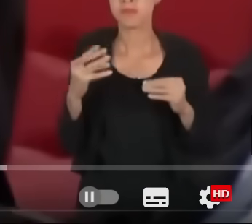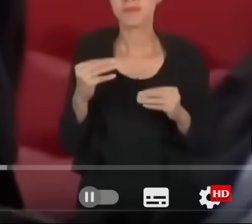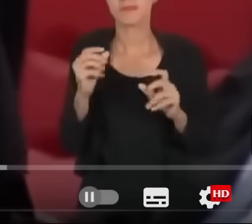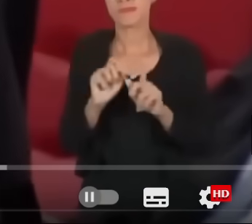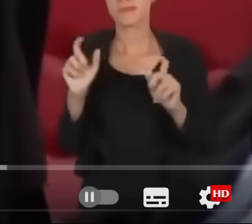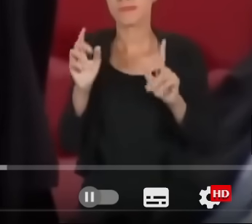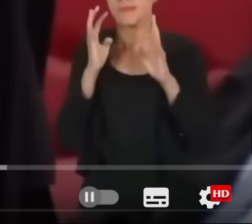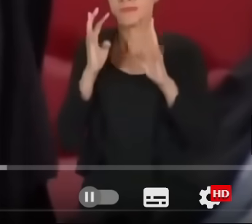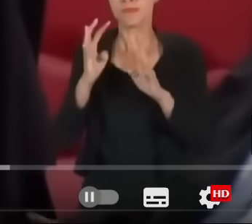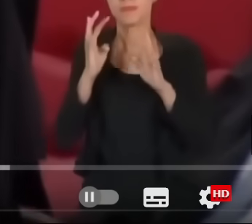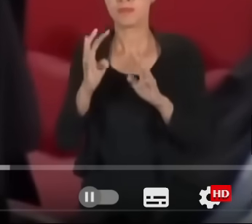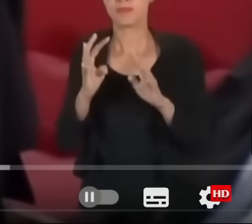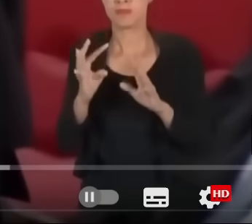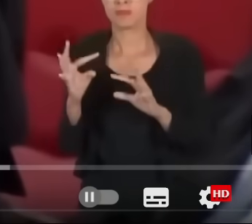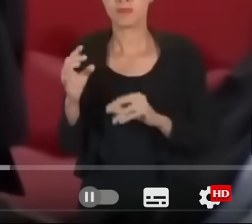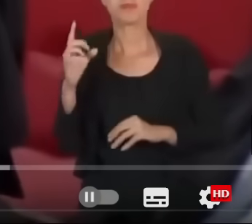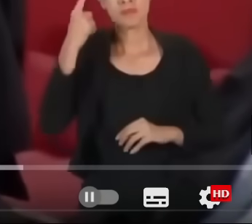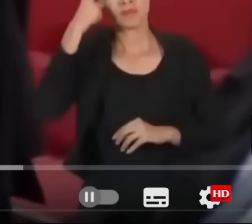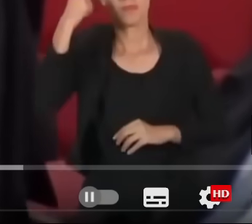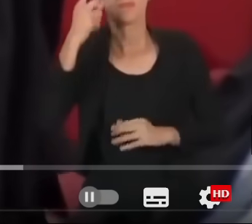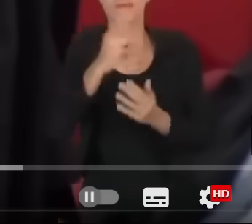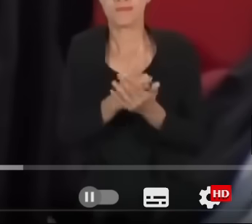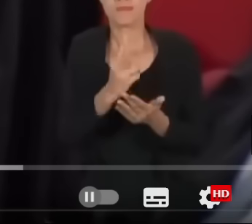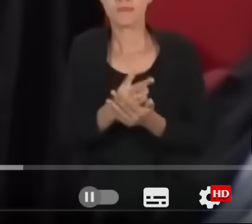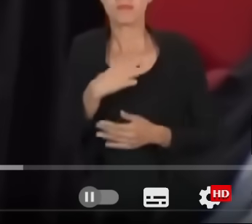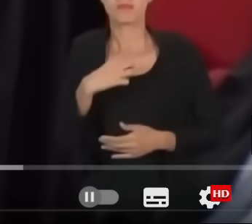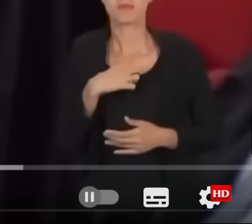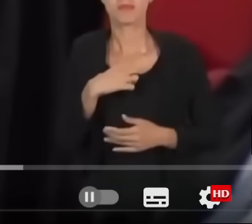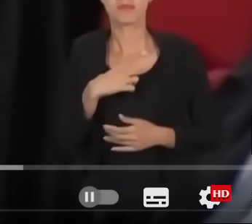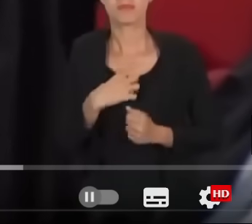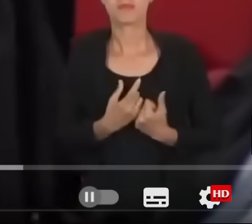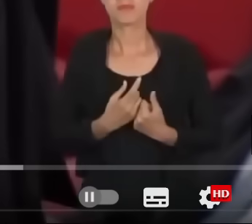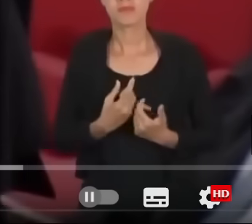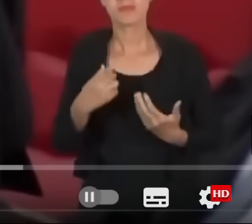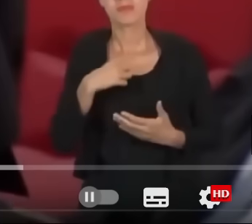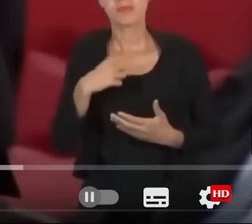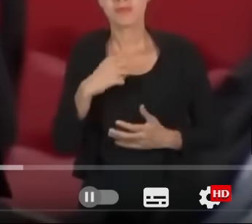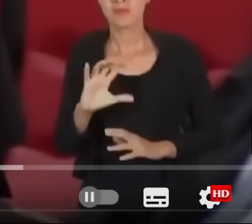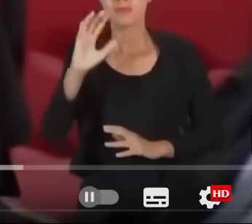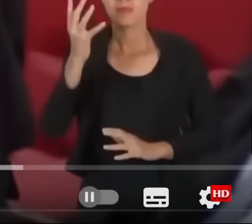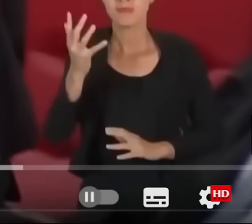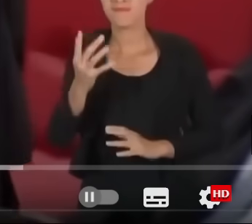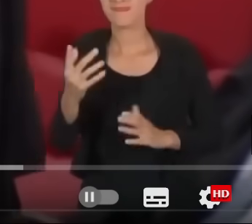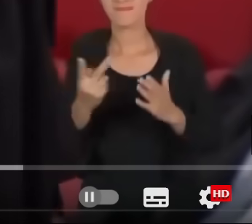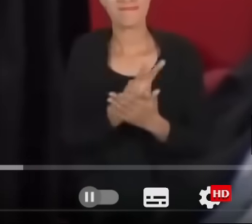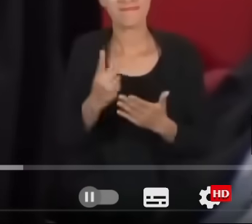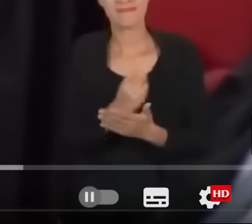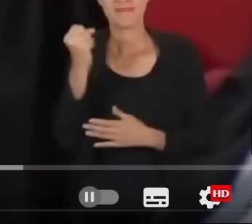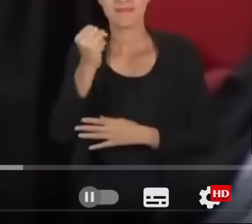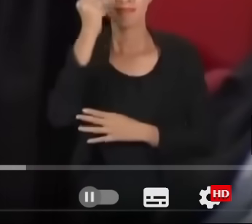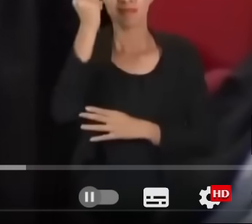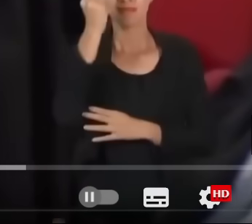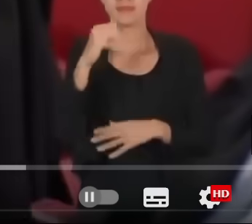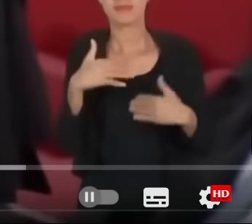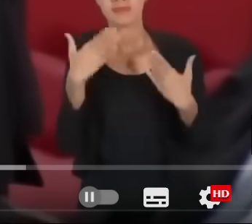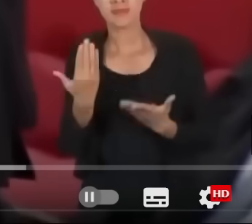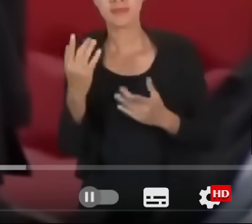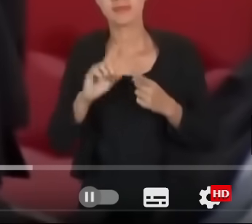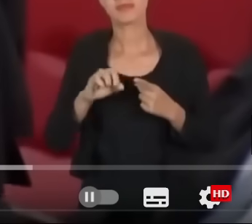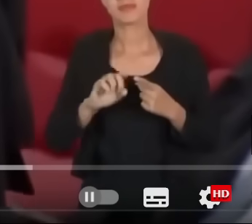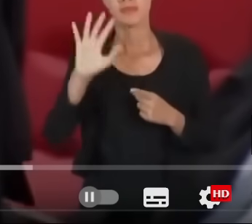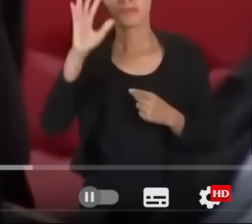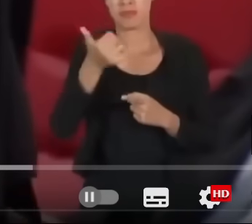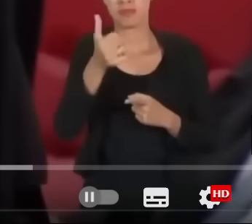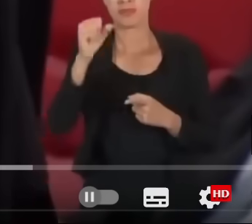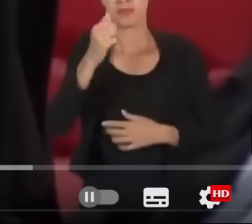foram bastante marcantes para todos nós. Chegou-se com a barbárie aos nossos jardins. Dos fatos, primeiro fato ocorreu